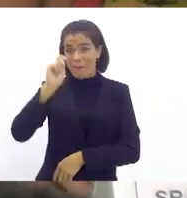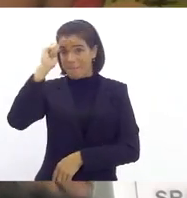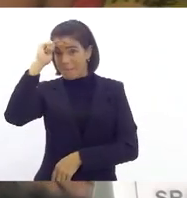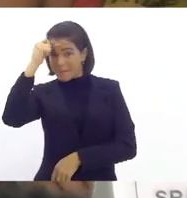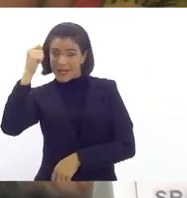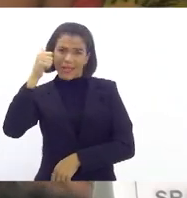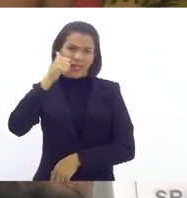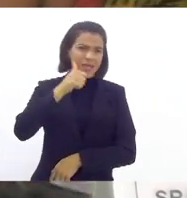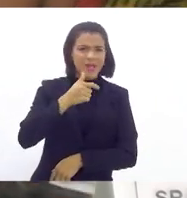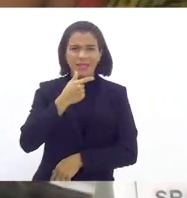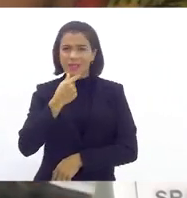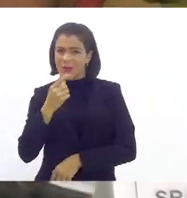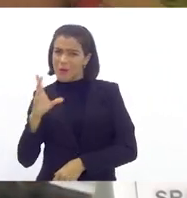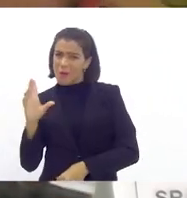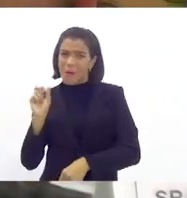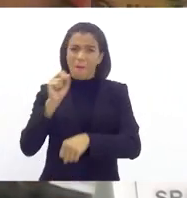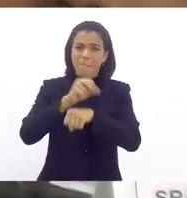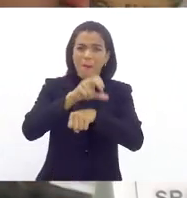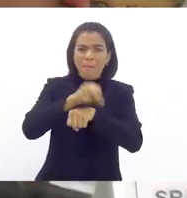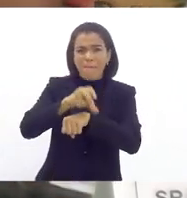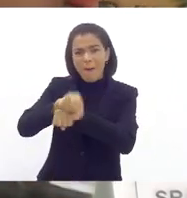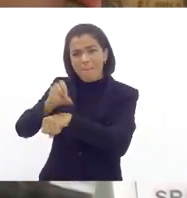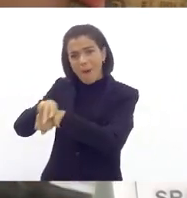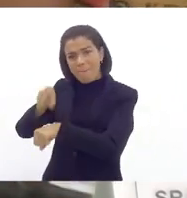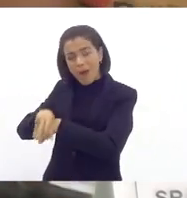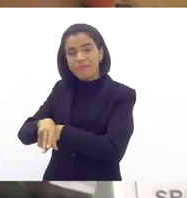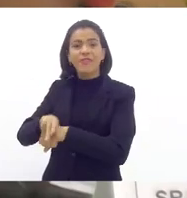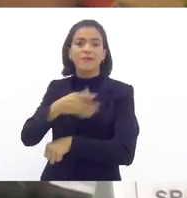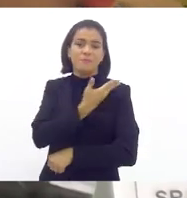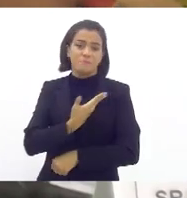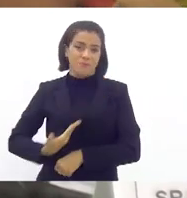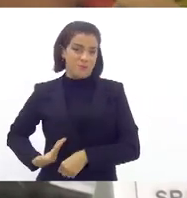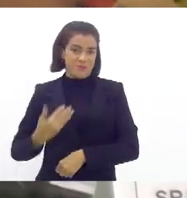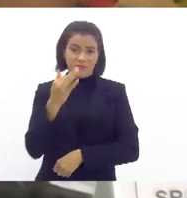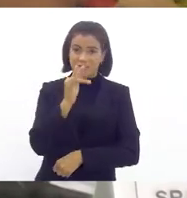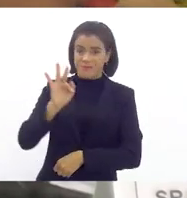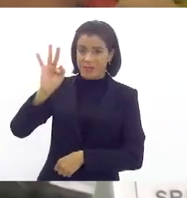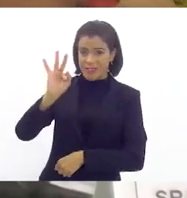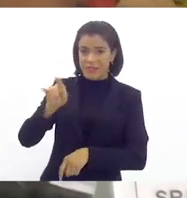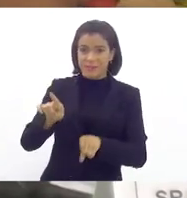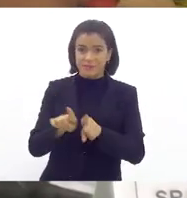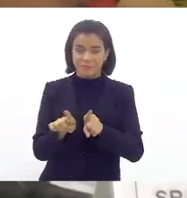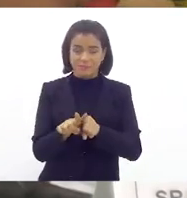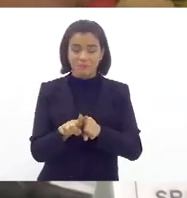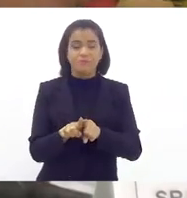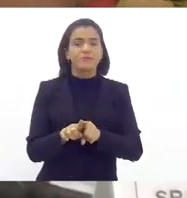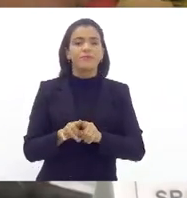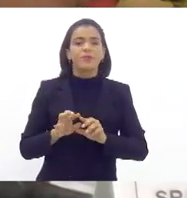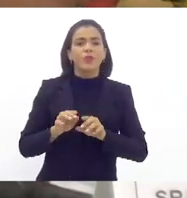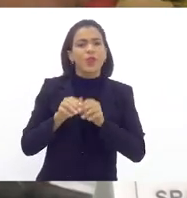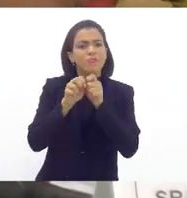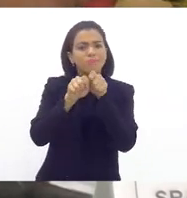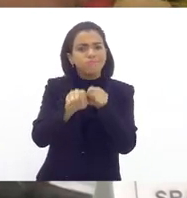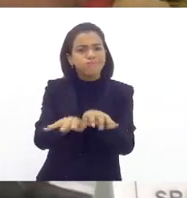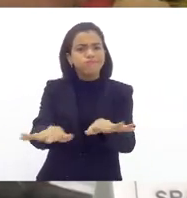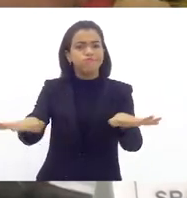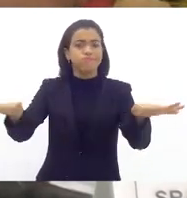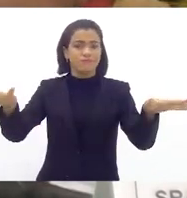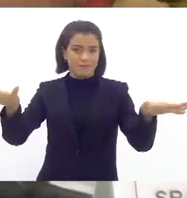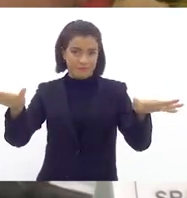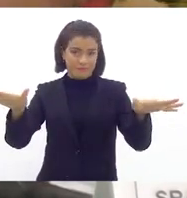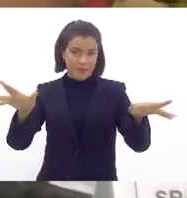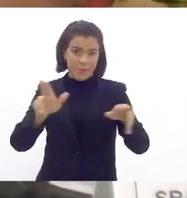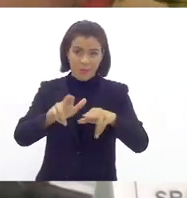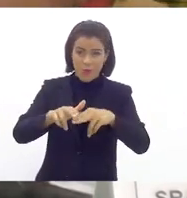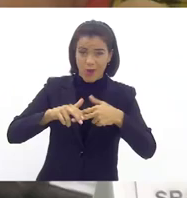universidade públicas, federais, e hoje tem ampliado para todas as universidades a partir do